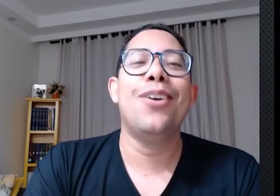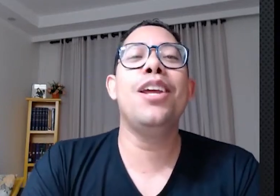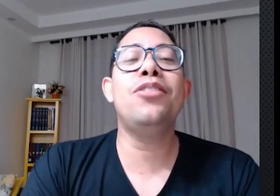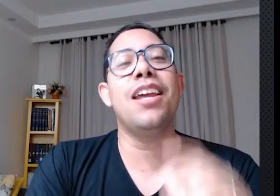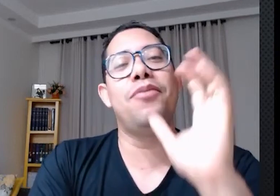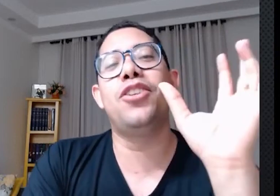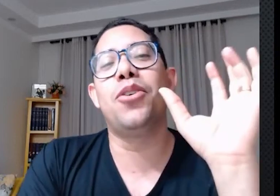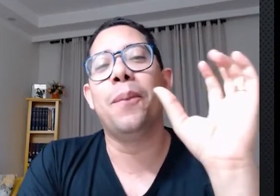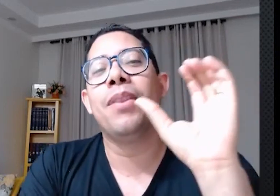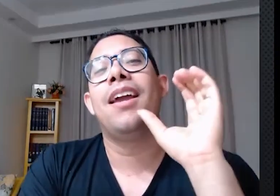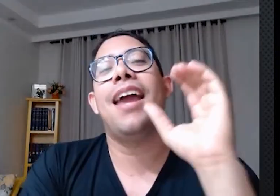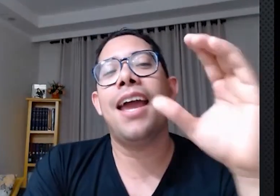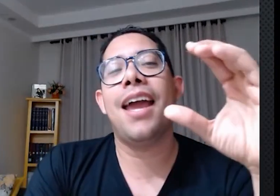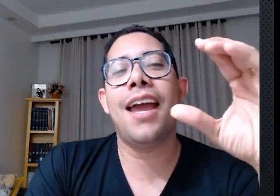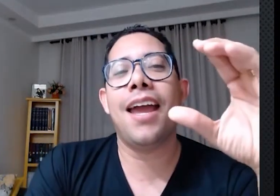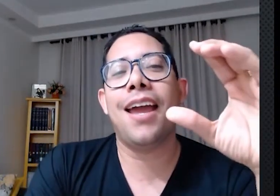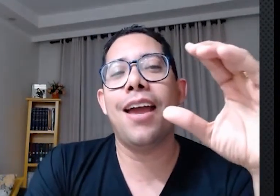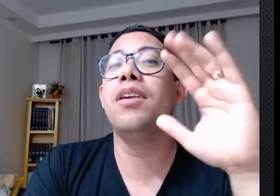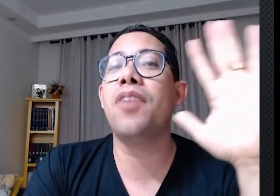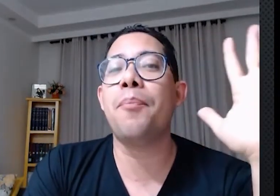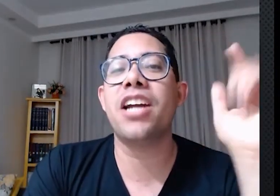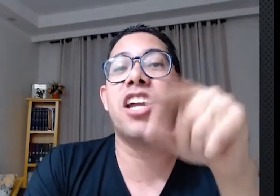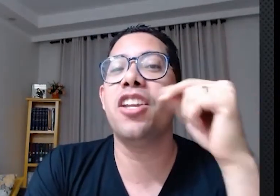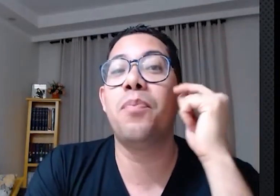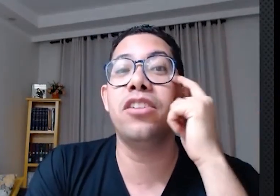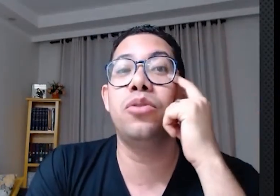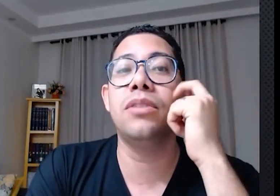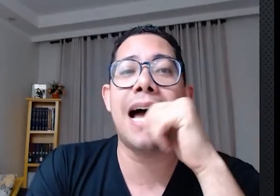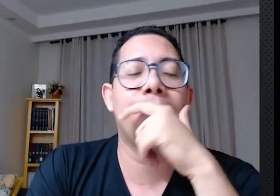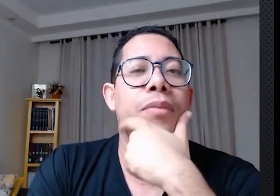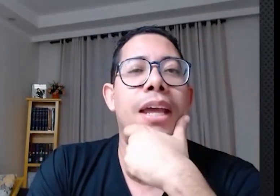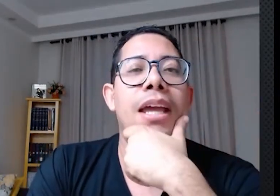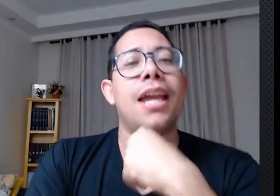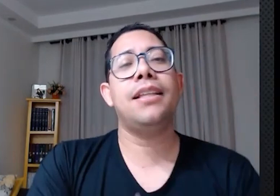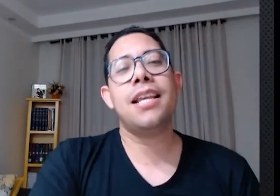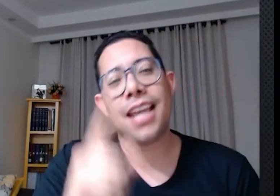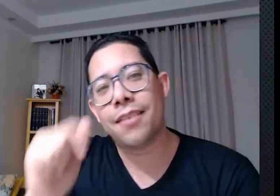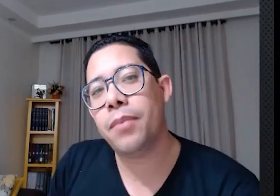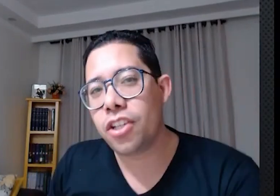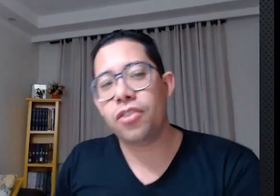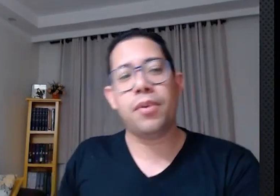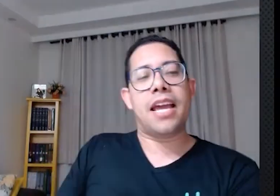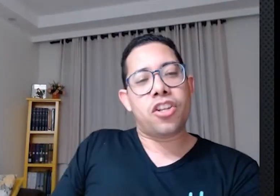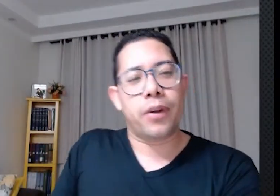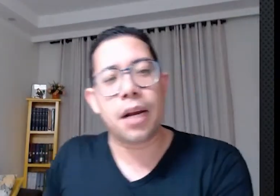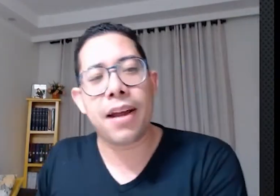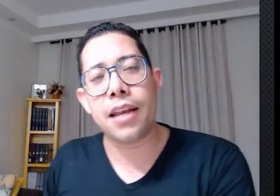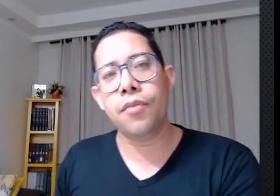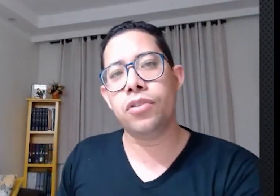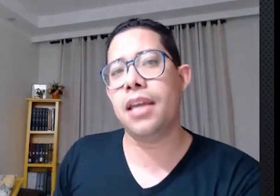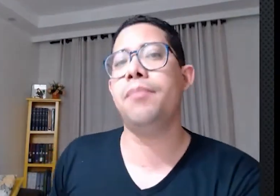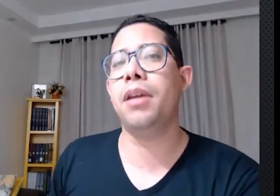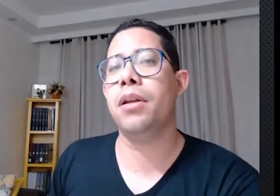O livro de Levítico é um livro à parte que a gente pode estudar, né? É interessante, a gente tinha uma ideia, a gente pode